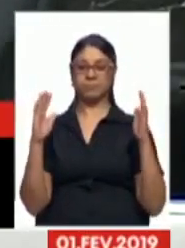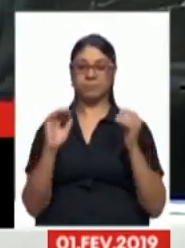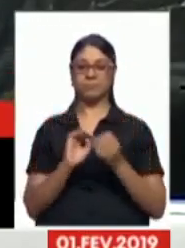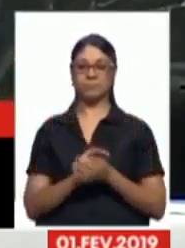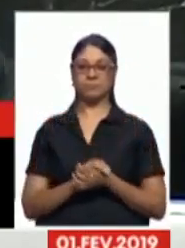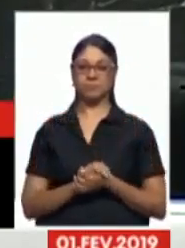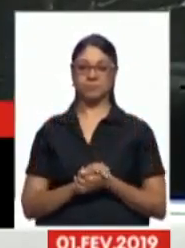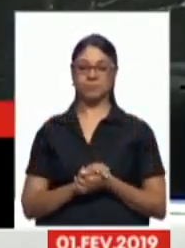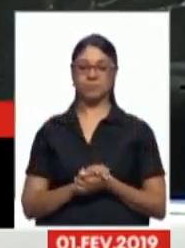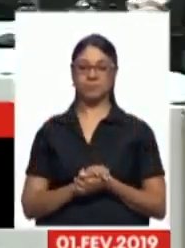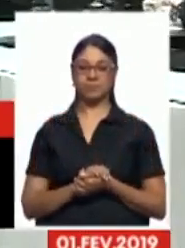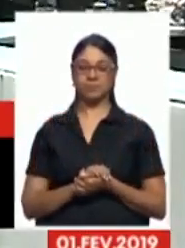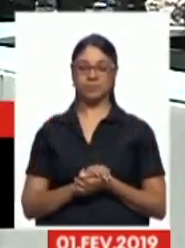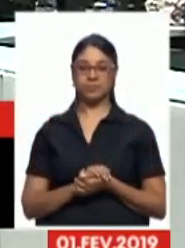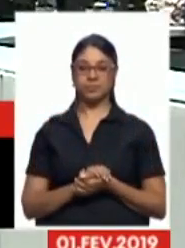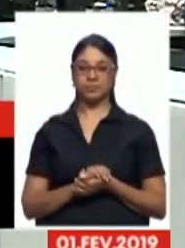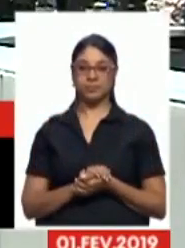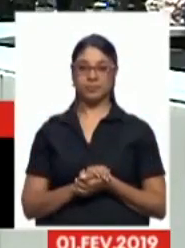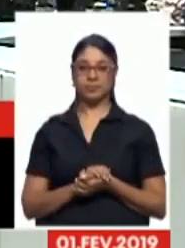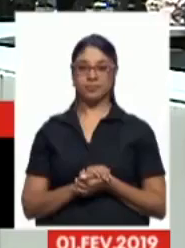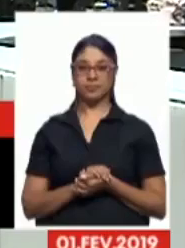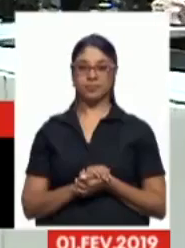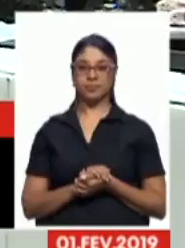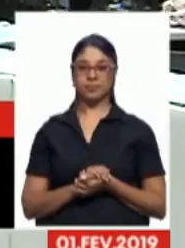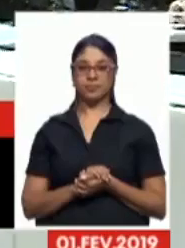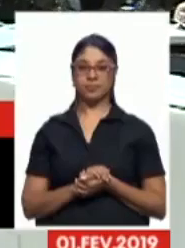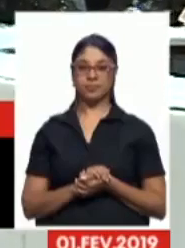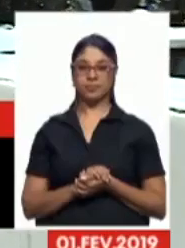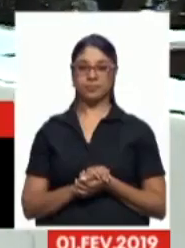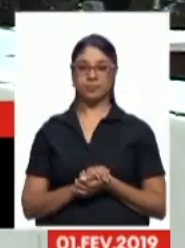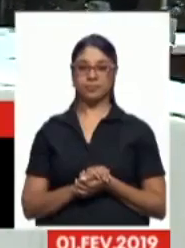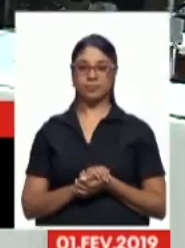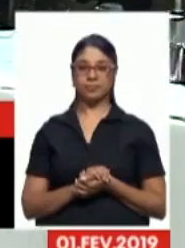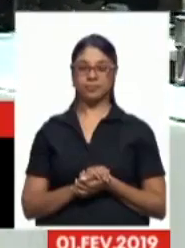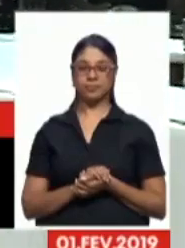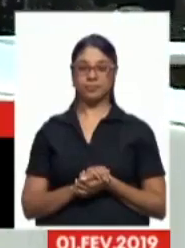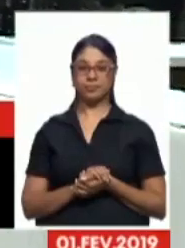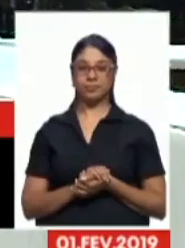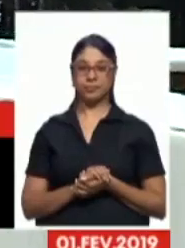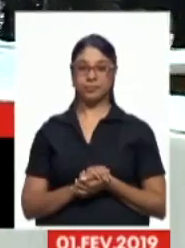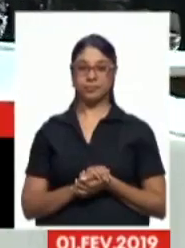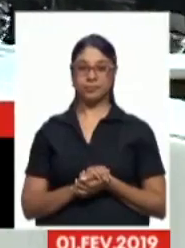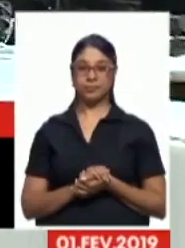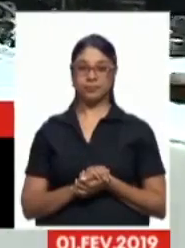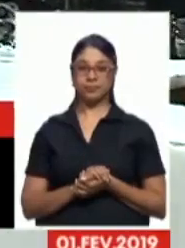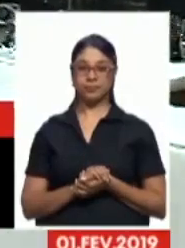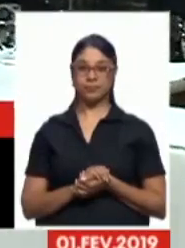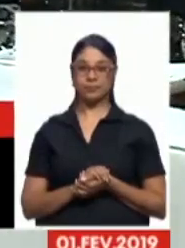Presidente,